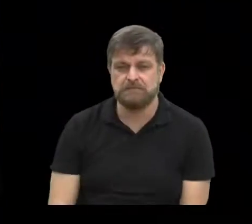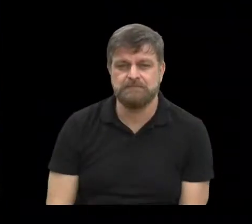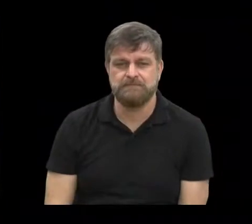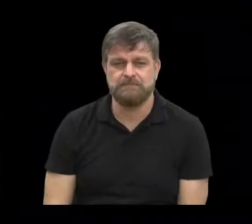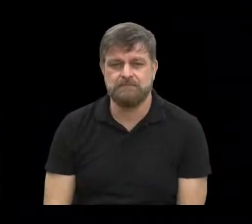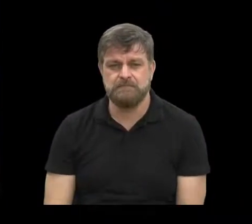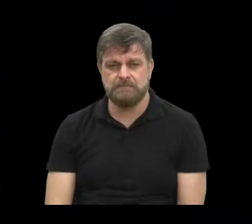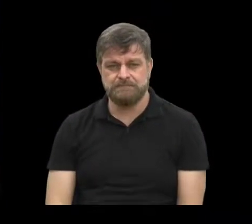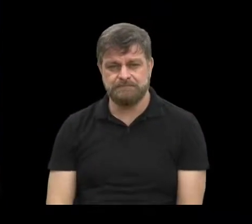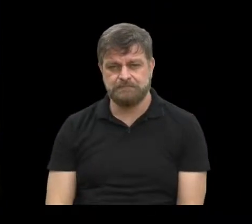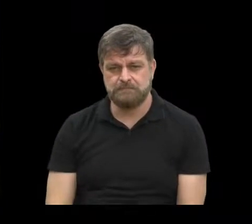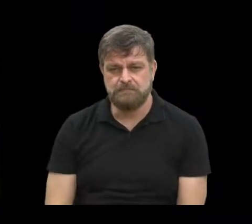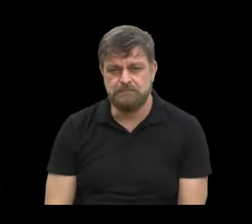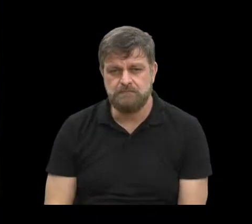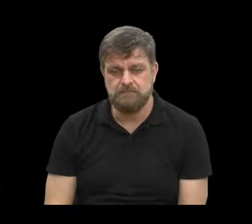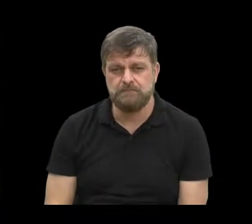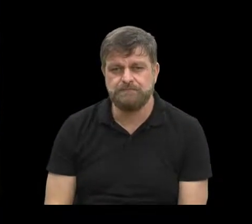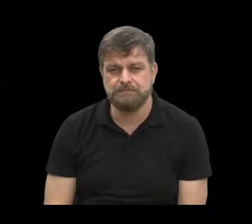é